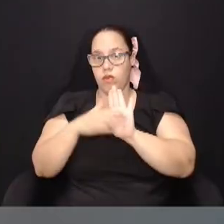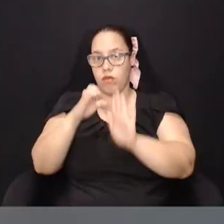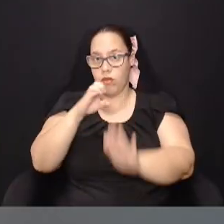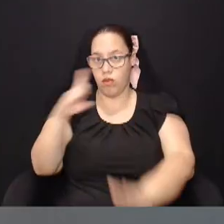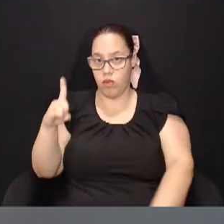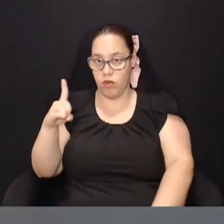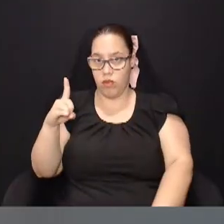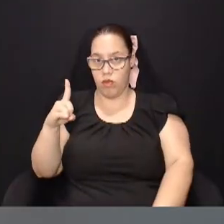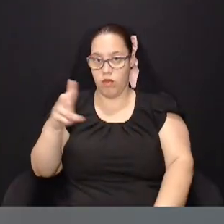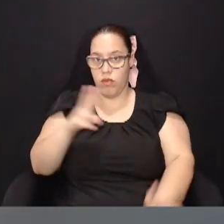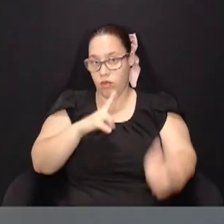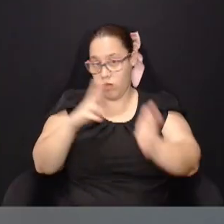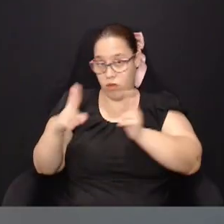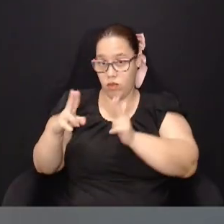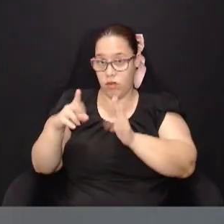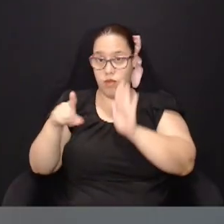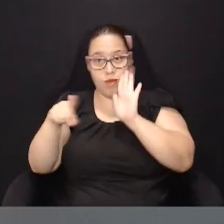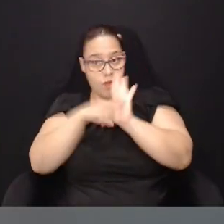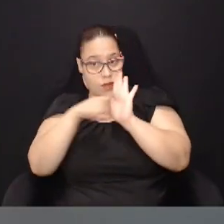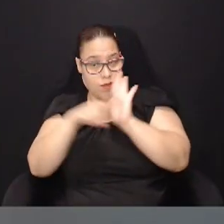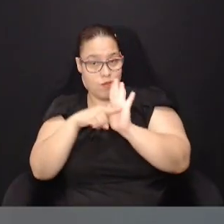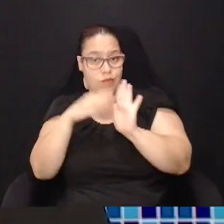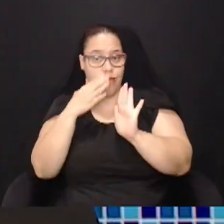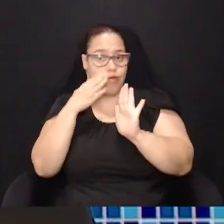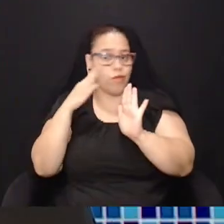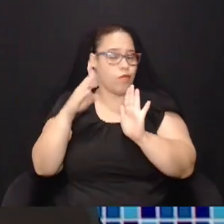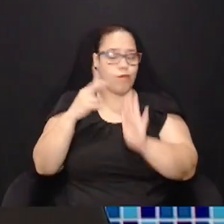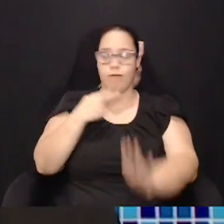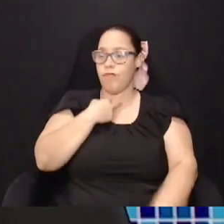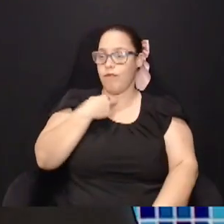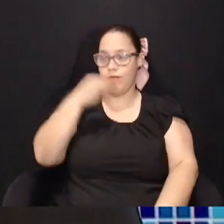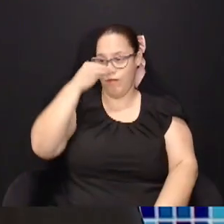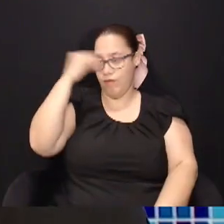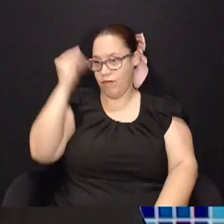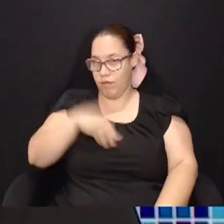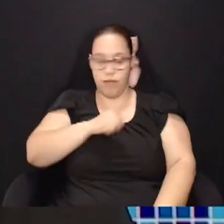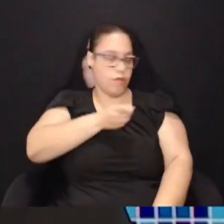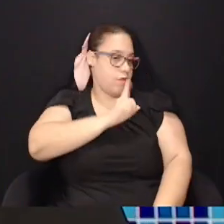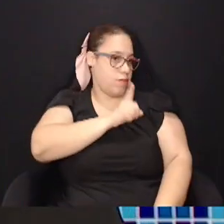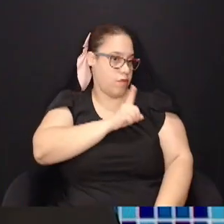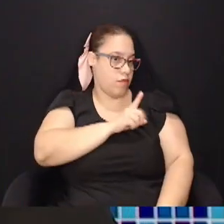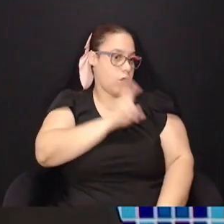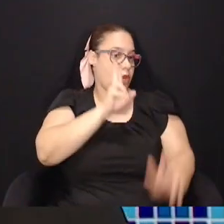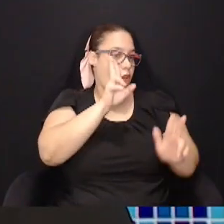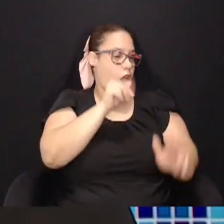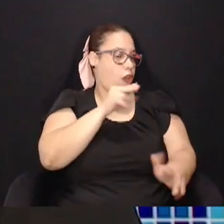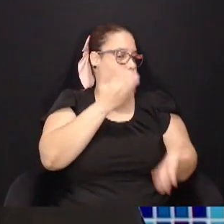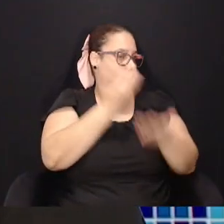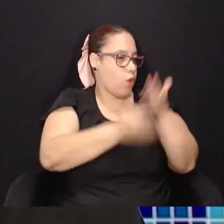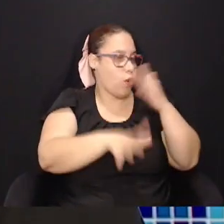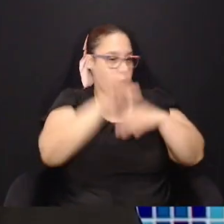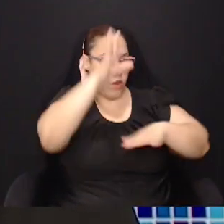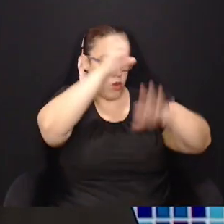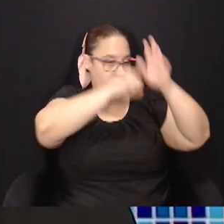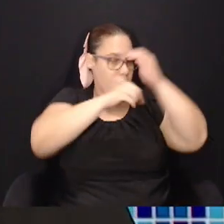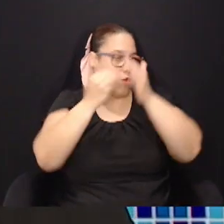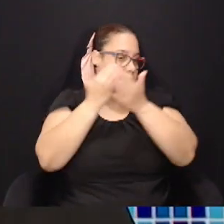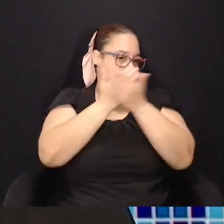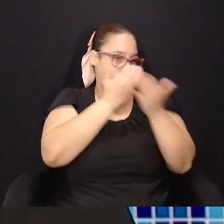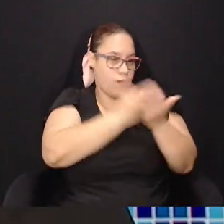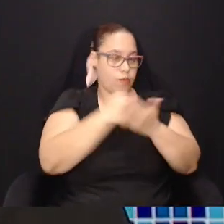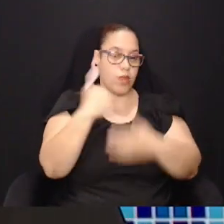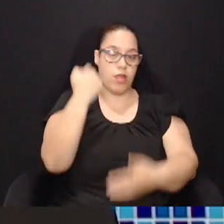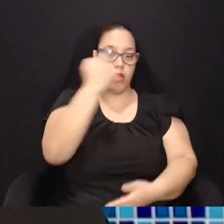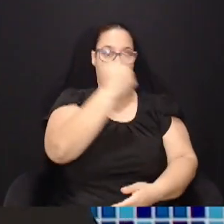de uma negativa, o candidato não pode desistir. A gente nunca perde o que a gente aprende, o estudo é algo nosso,